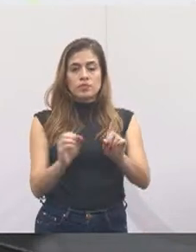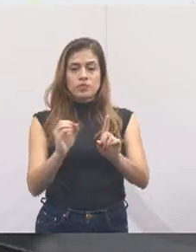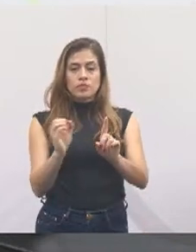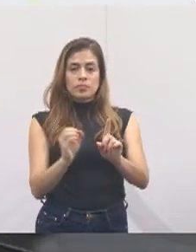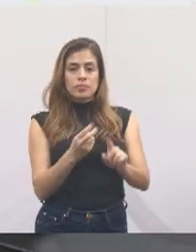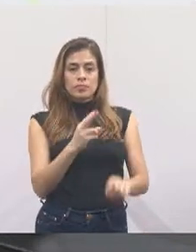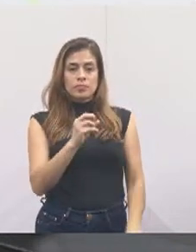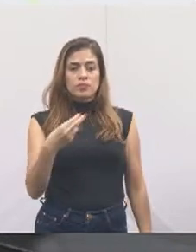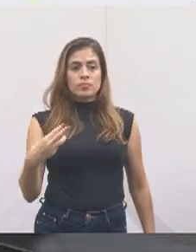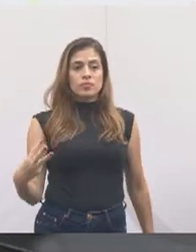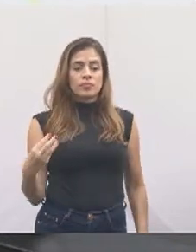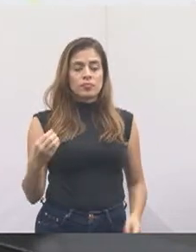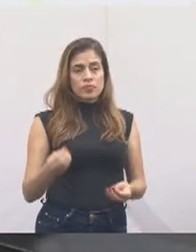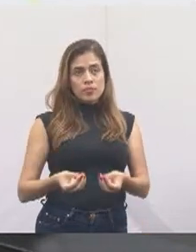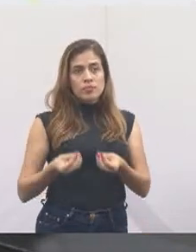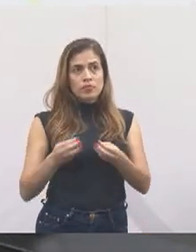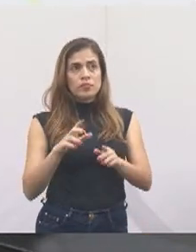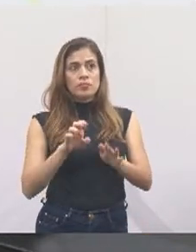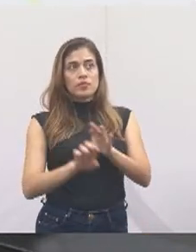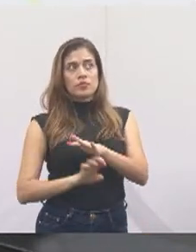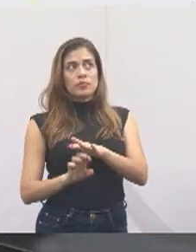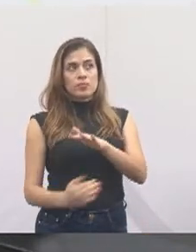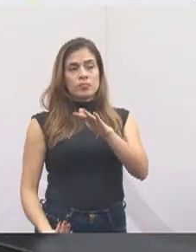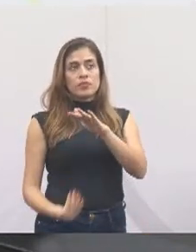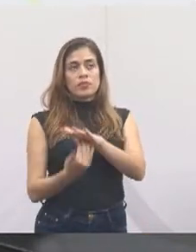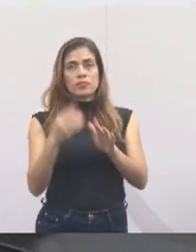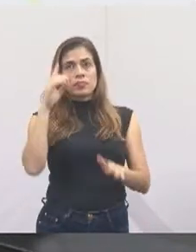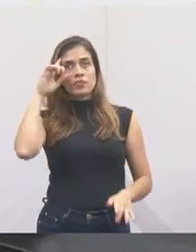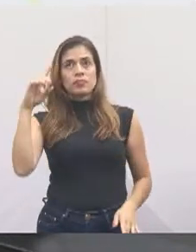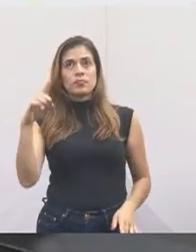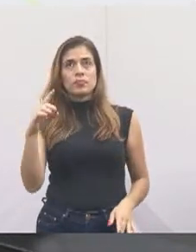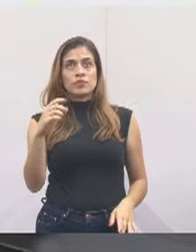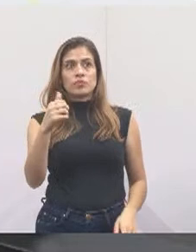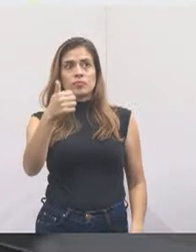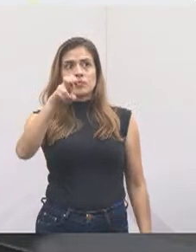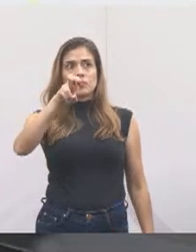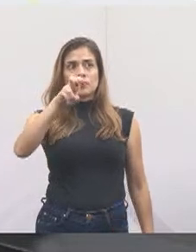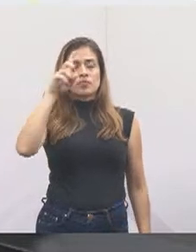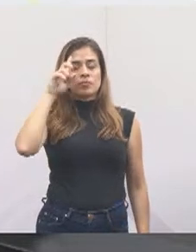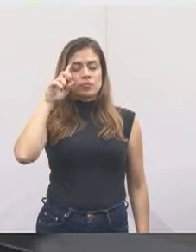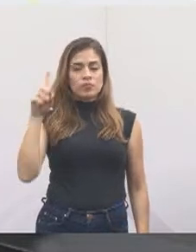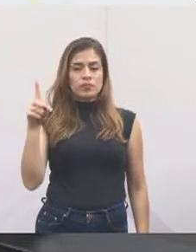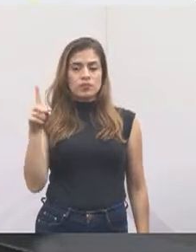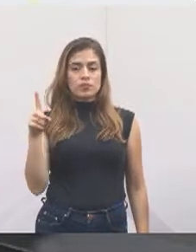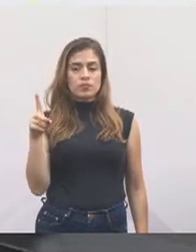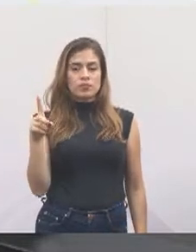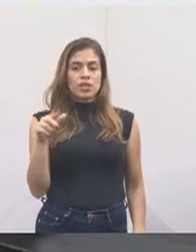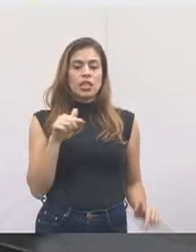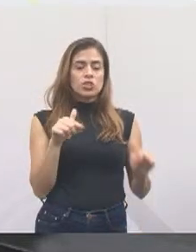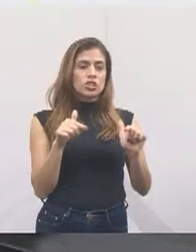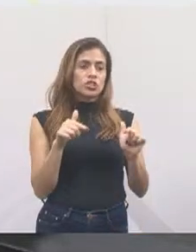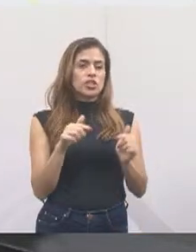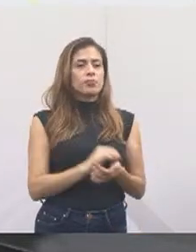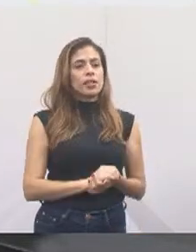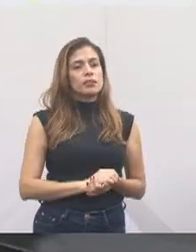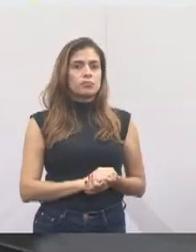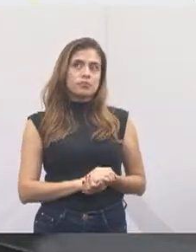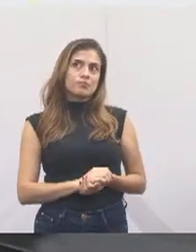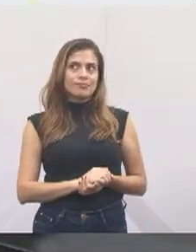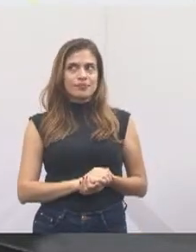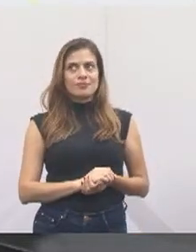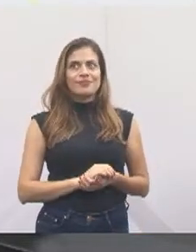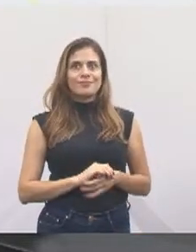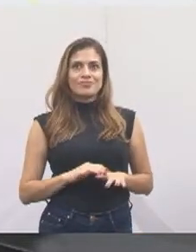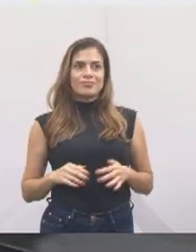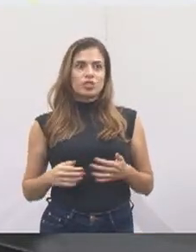do da empresa será até o dia 15 dias úteis informamos ainda que houve contratação apenas